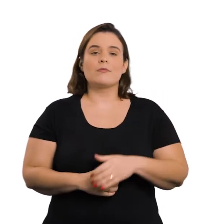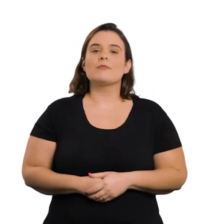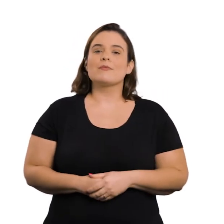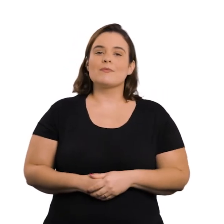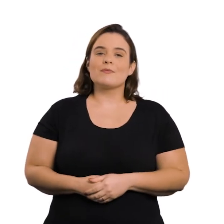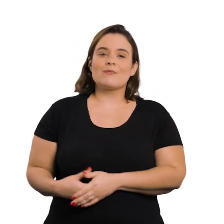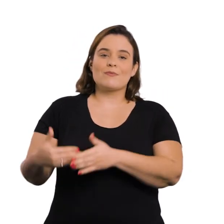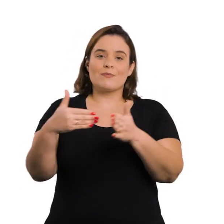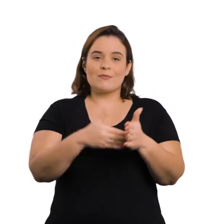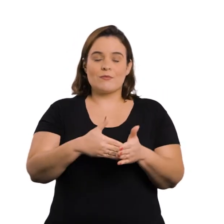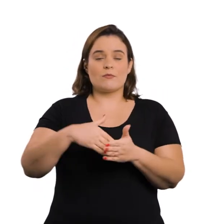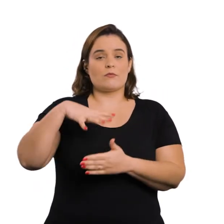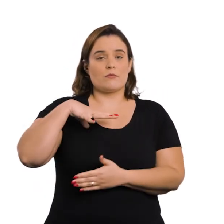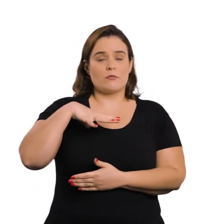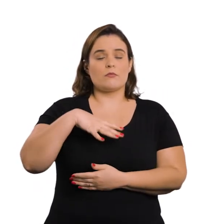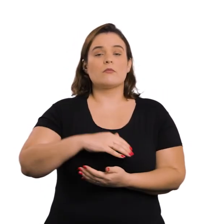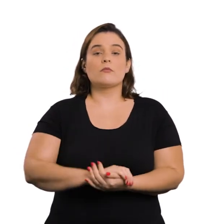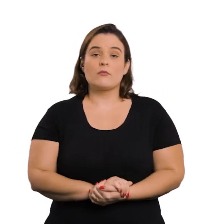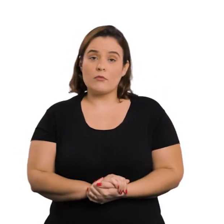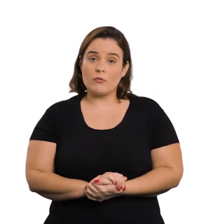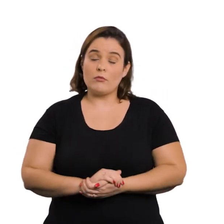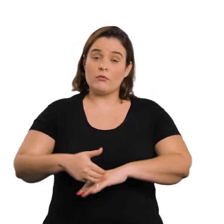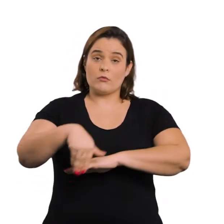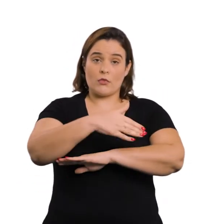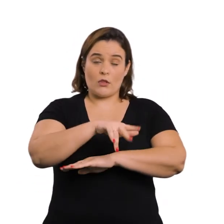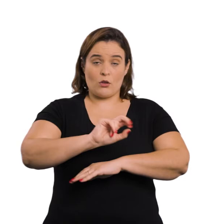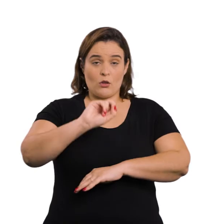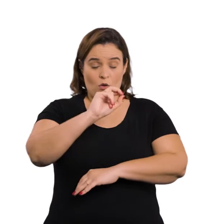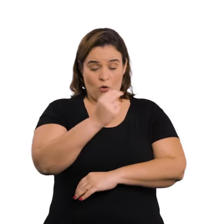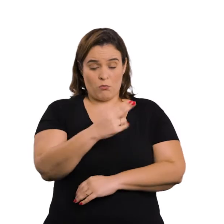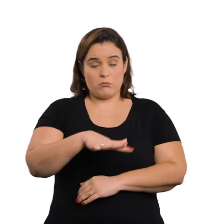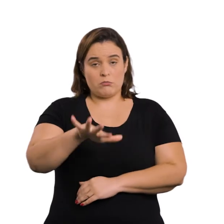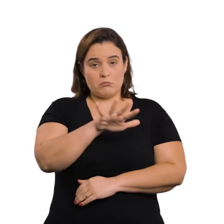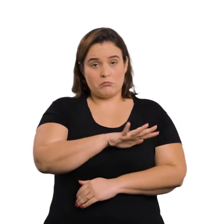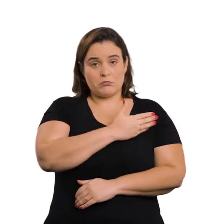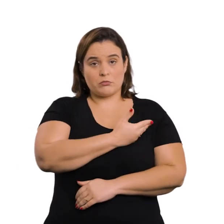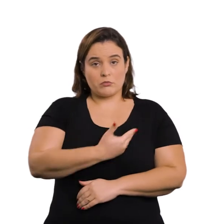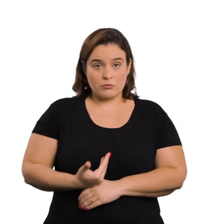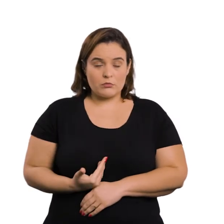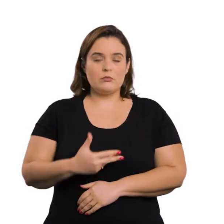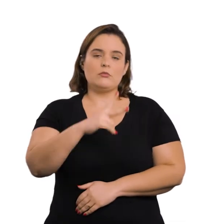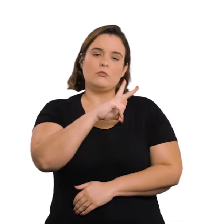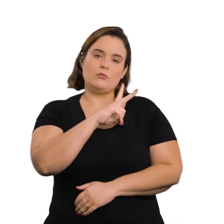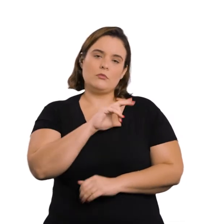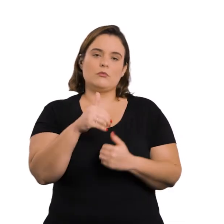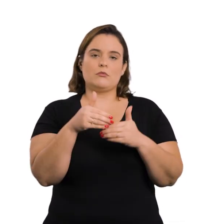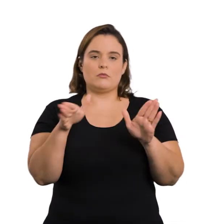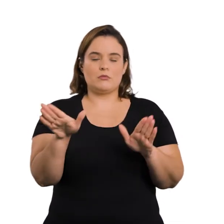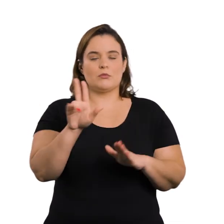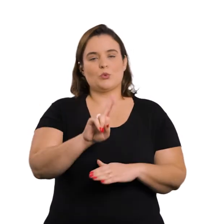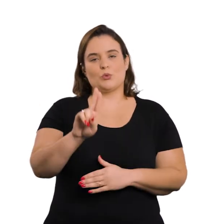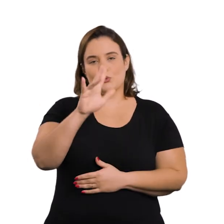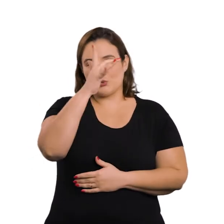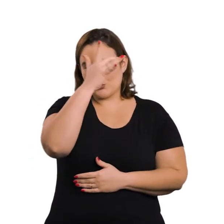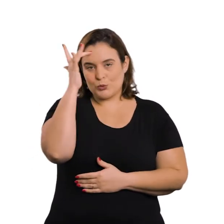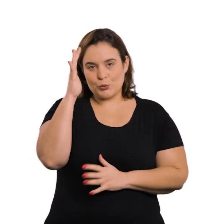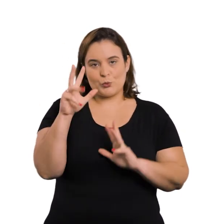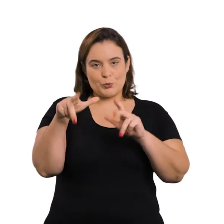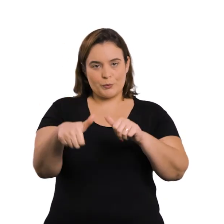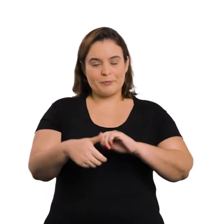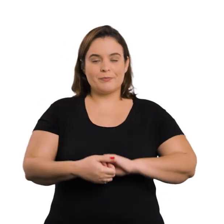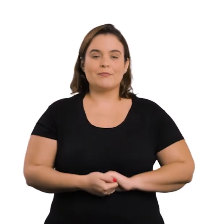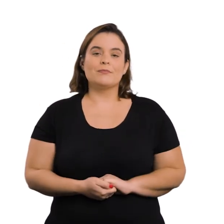A. Barreiras urbanísticas, as existentes nas vias e nos espaços públicos e privados abertos ao público ou de